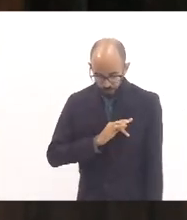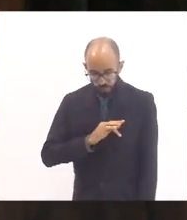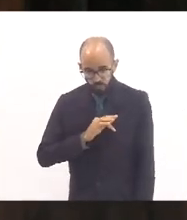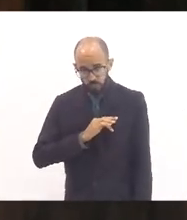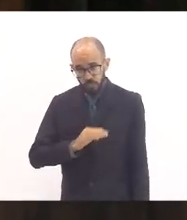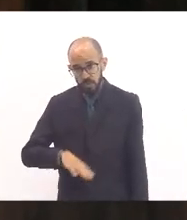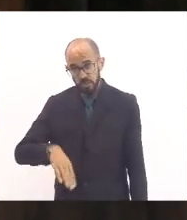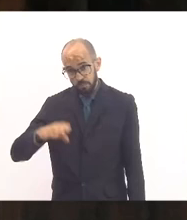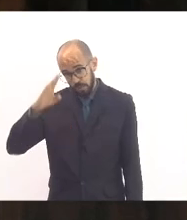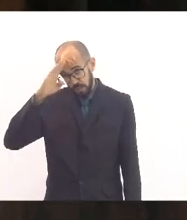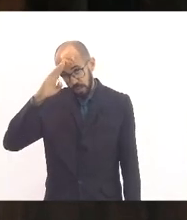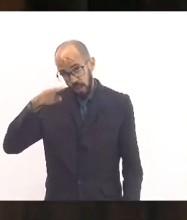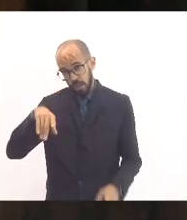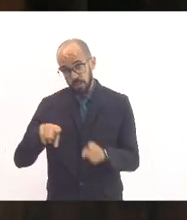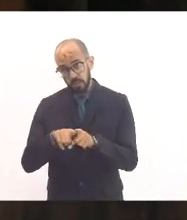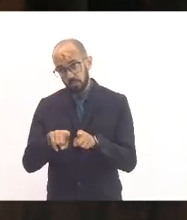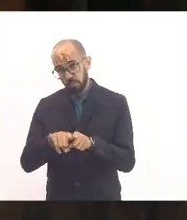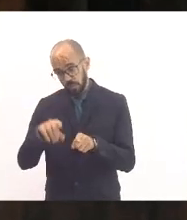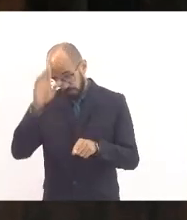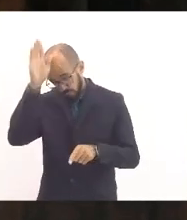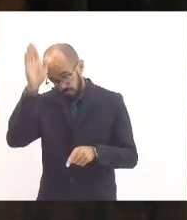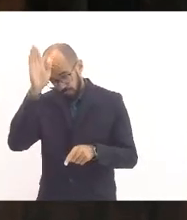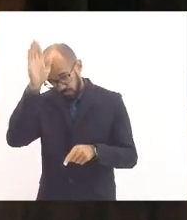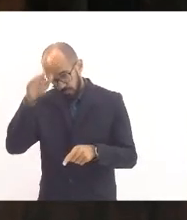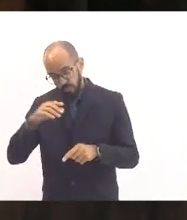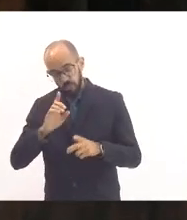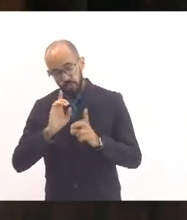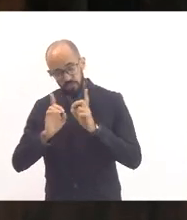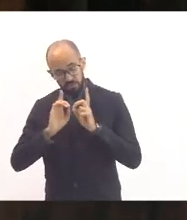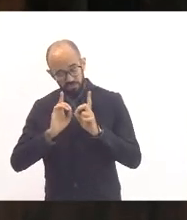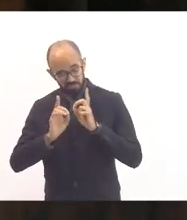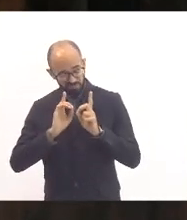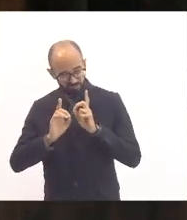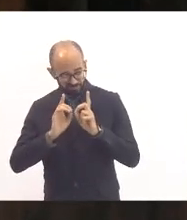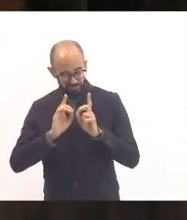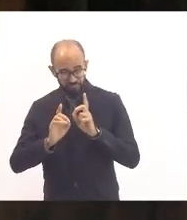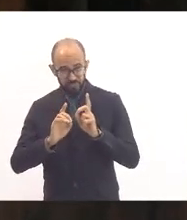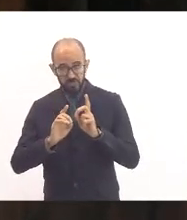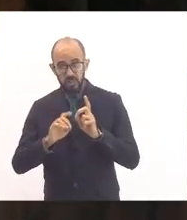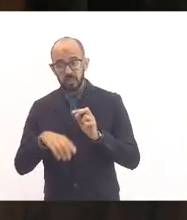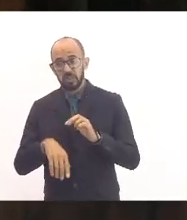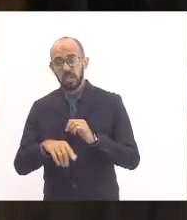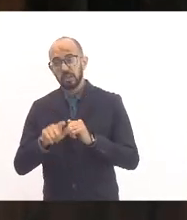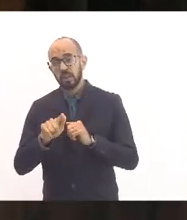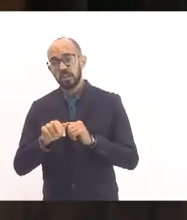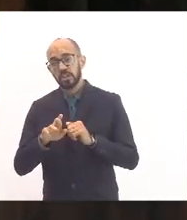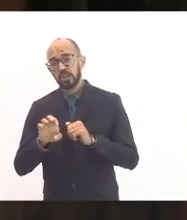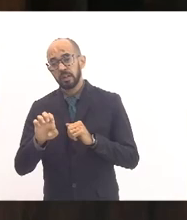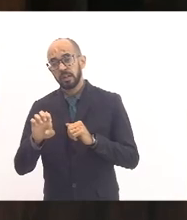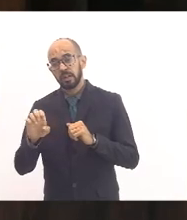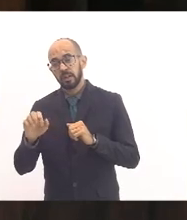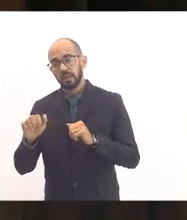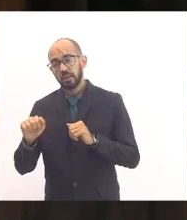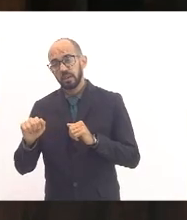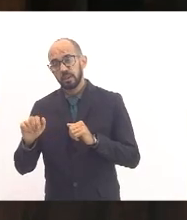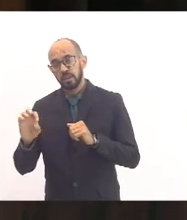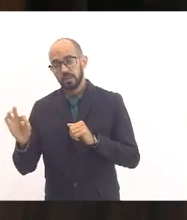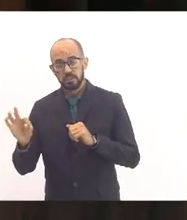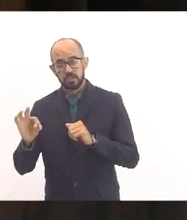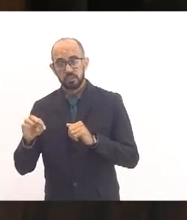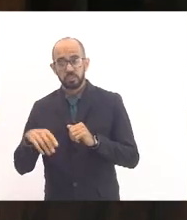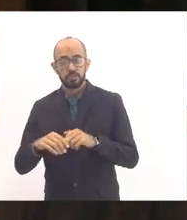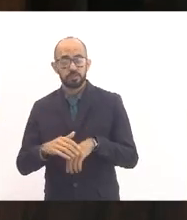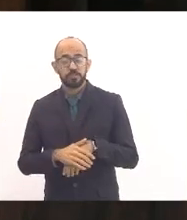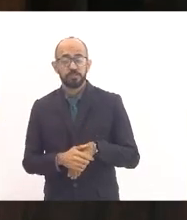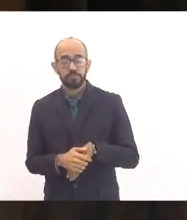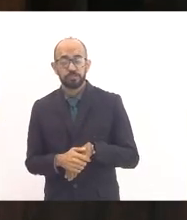bombeiro por ocasião daquela votação tão polêmica tão discutida da Gretchen e outras questões que houve em primeiro